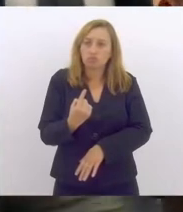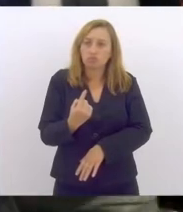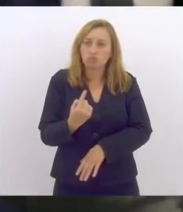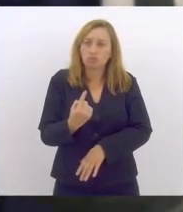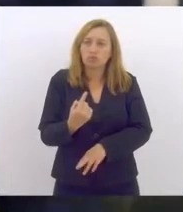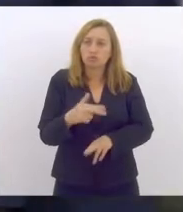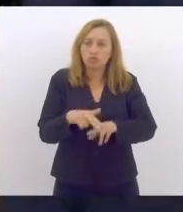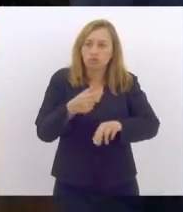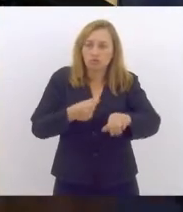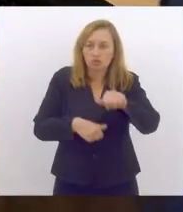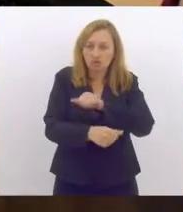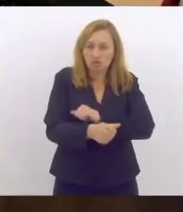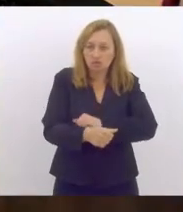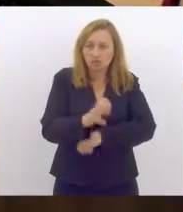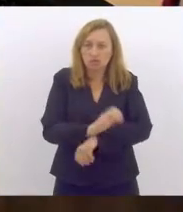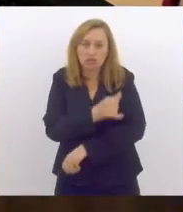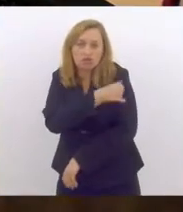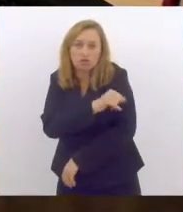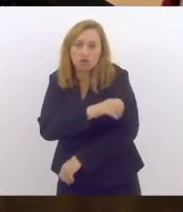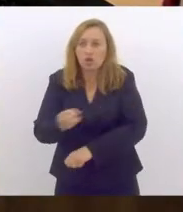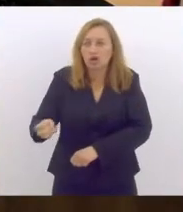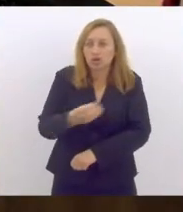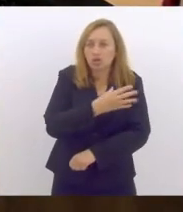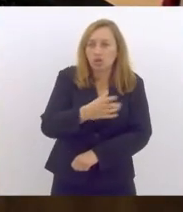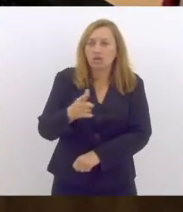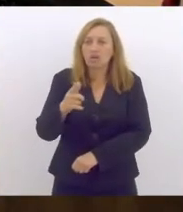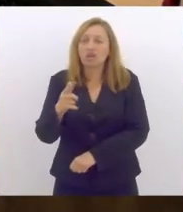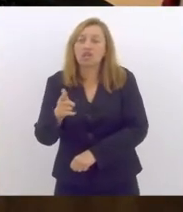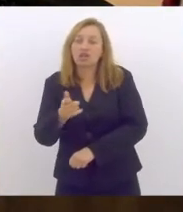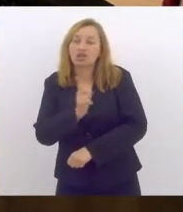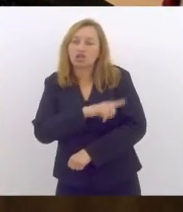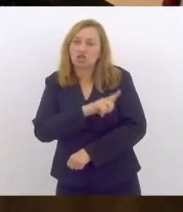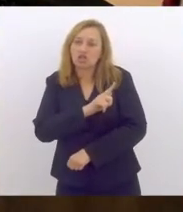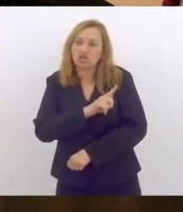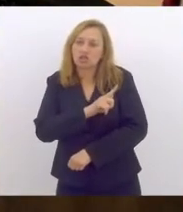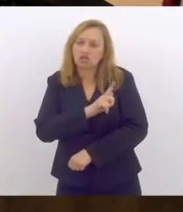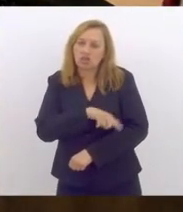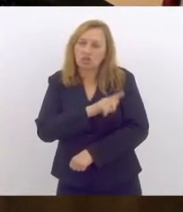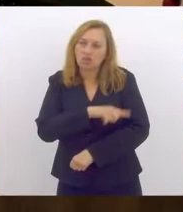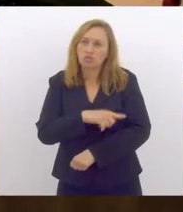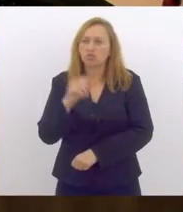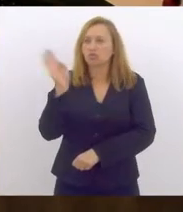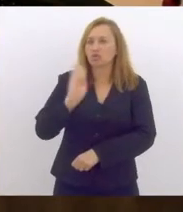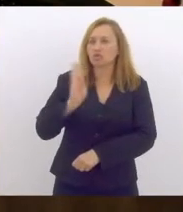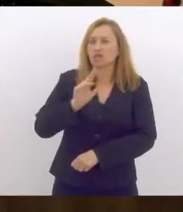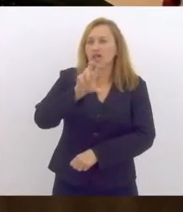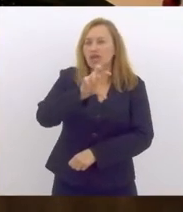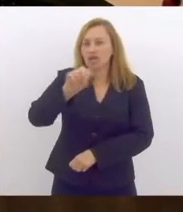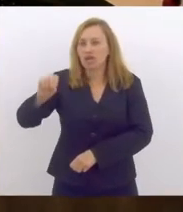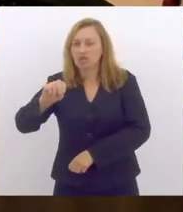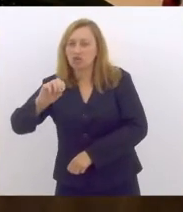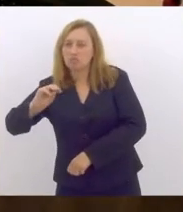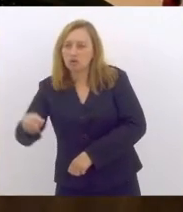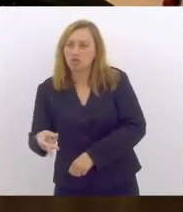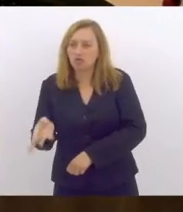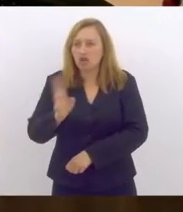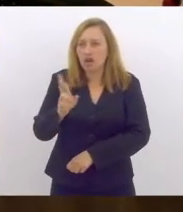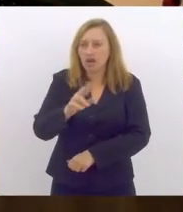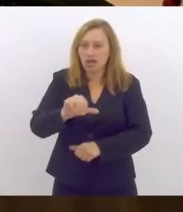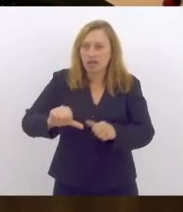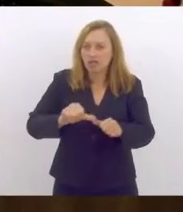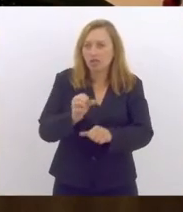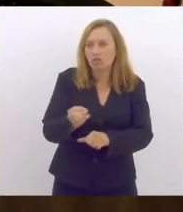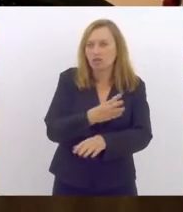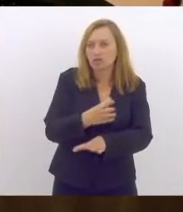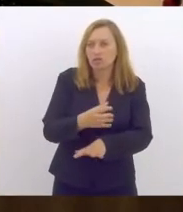de investimento. A nova gestão do Botafogo já investiu 500 milhões de reais na renovação do clube. Eu, como